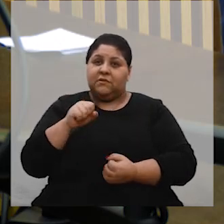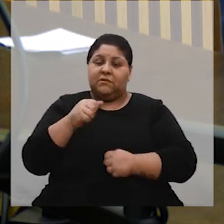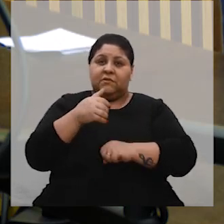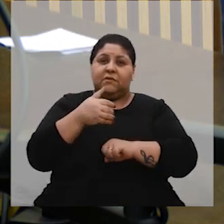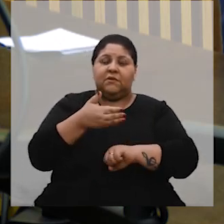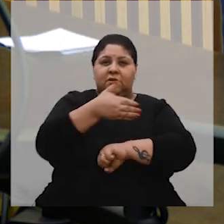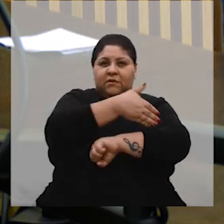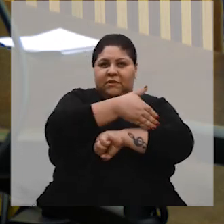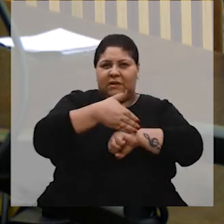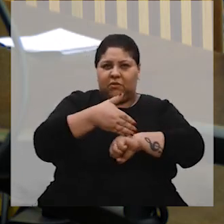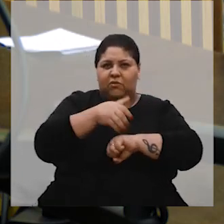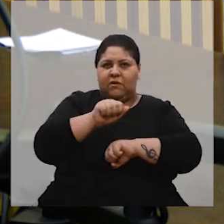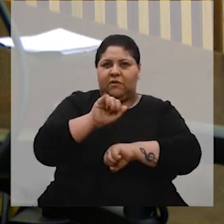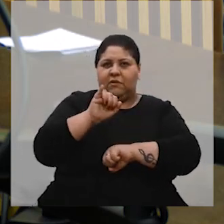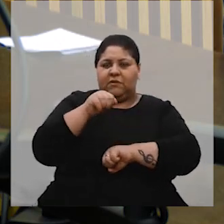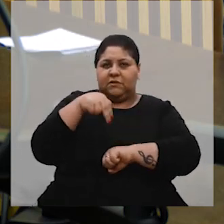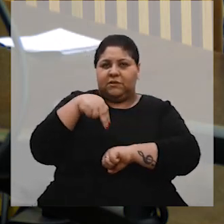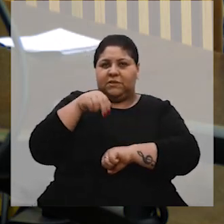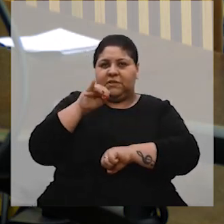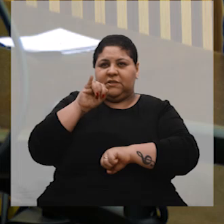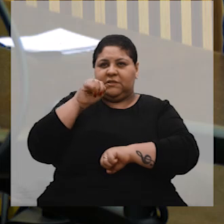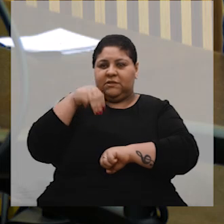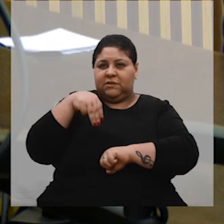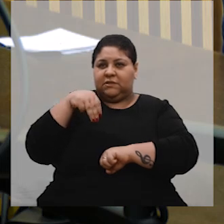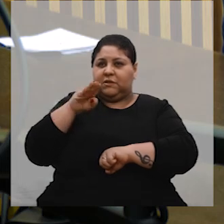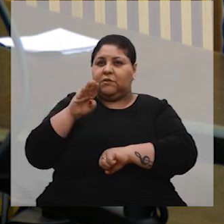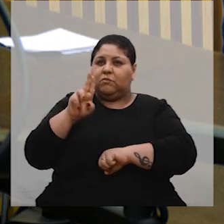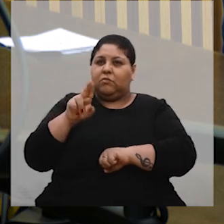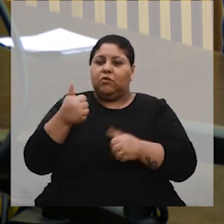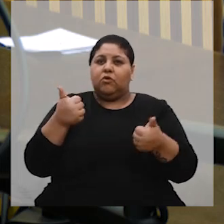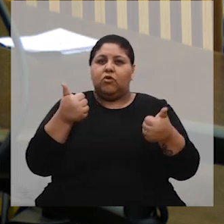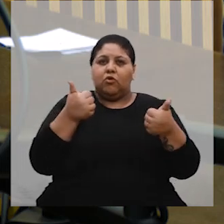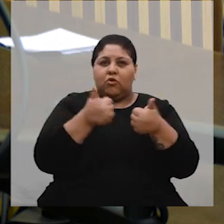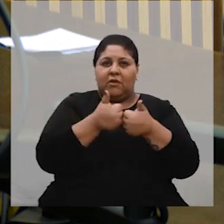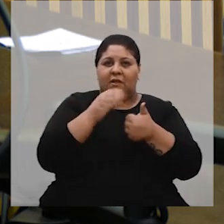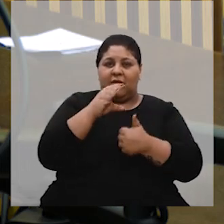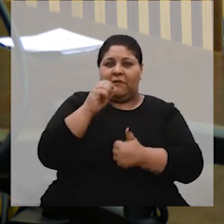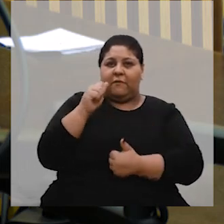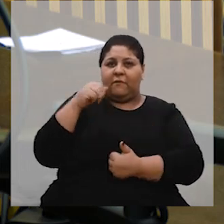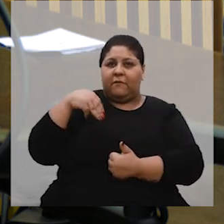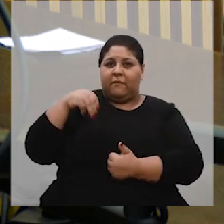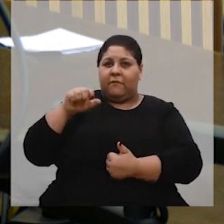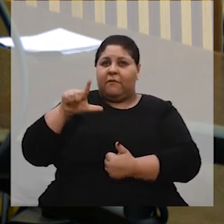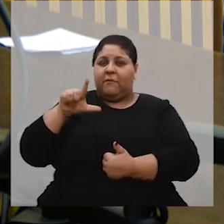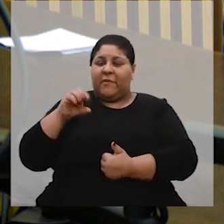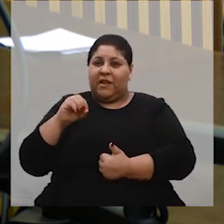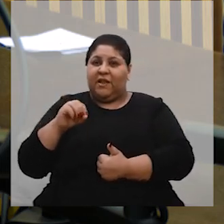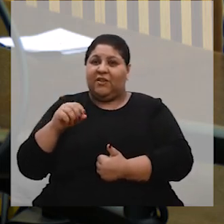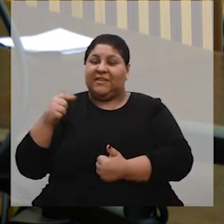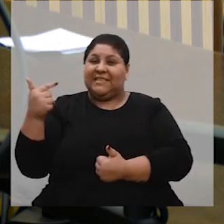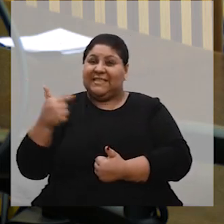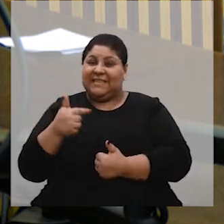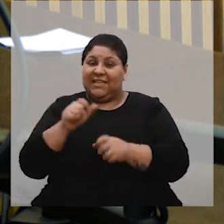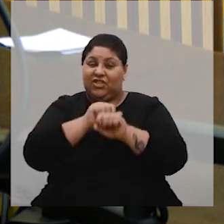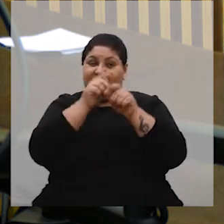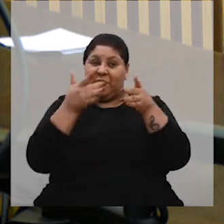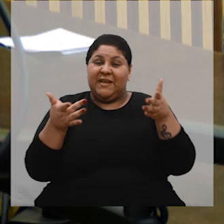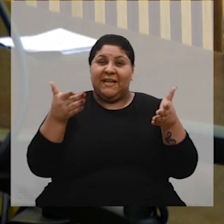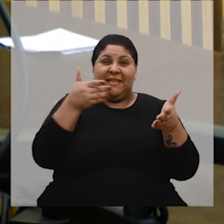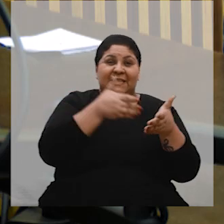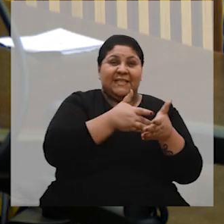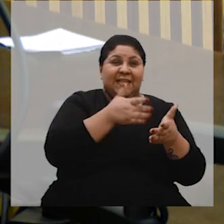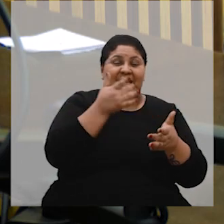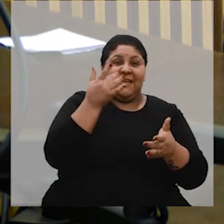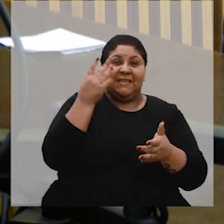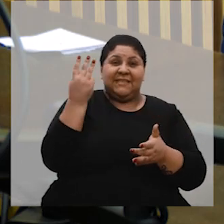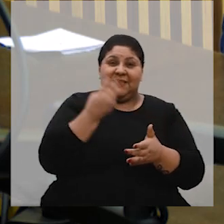Sinimbu, do lado do Camelô, no primeiro andar, que funciona das 7 da manhã às 3 da tarde, sem fechar ao meio-dia, que é a